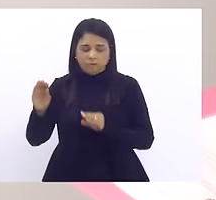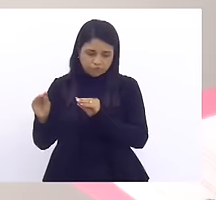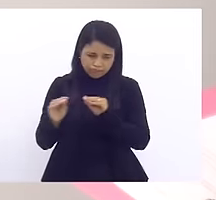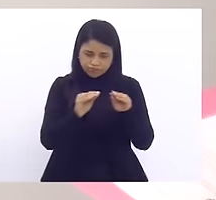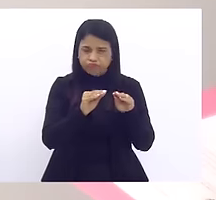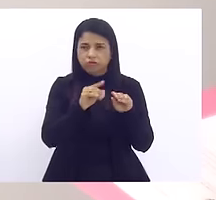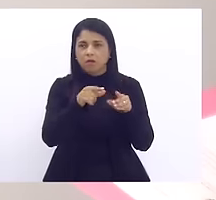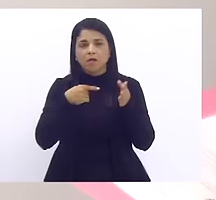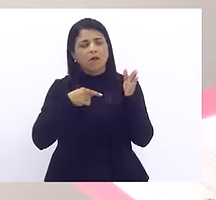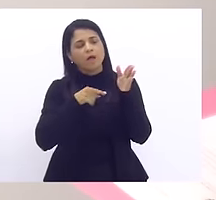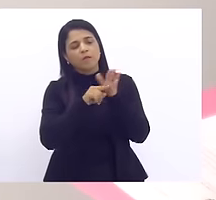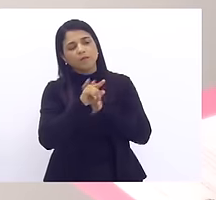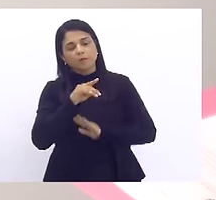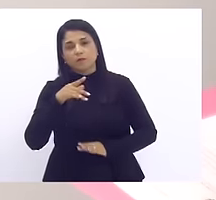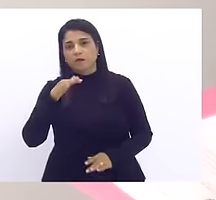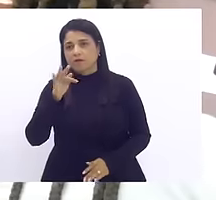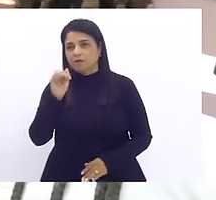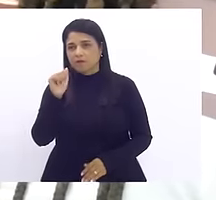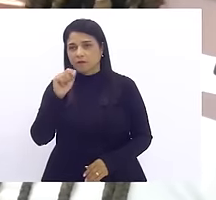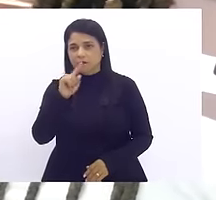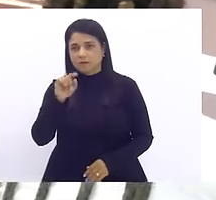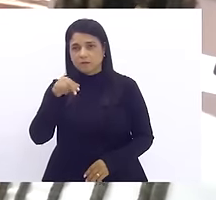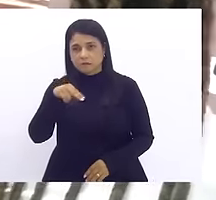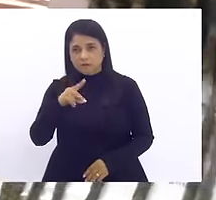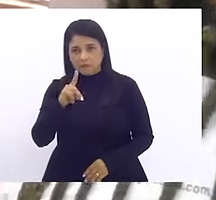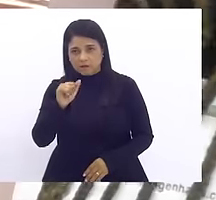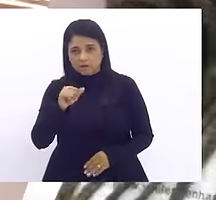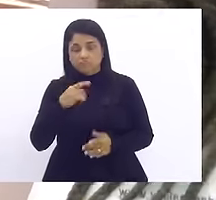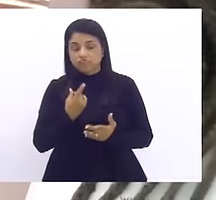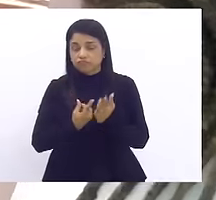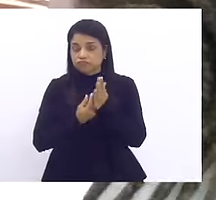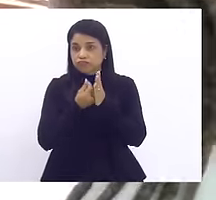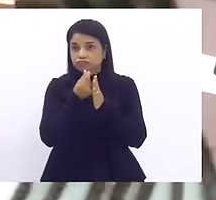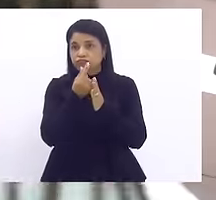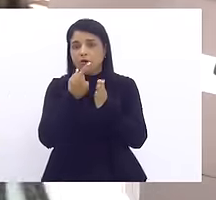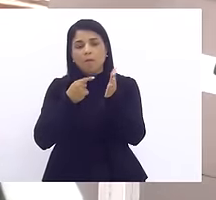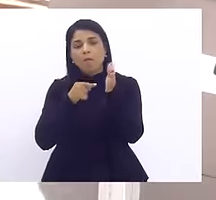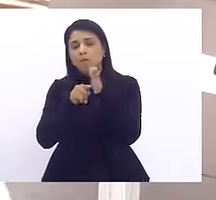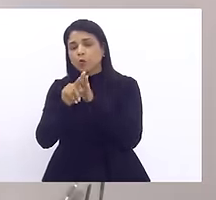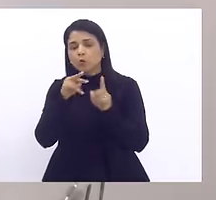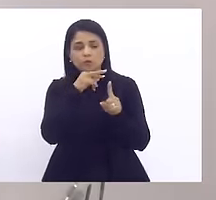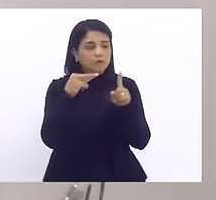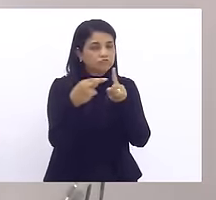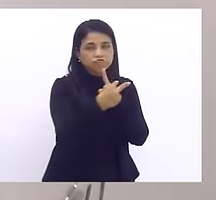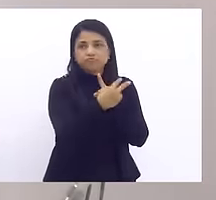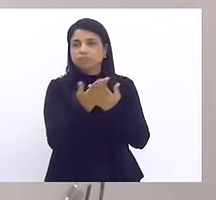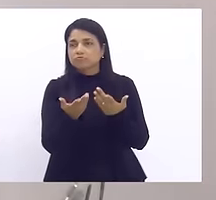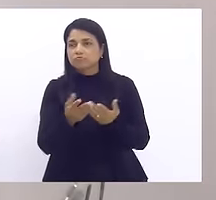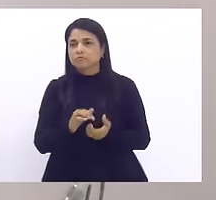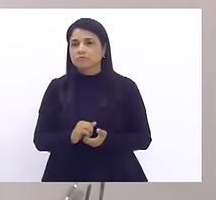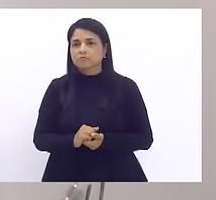Tem mais algum questionamento sobre ponto de vista financeiro que a gente queira